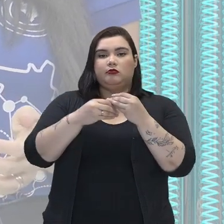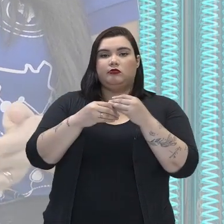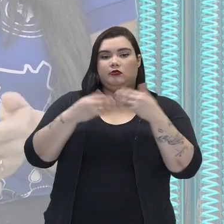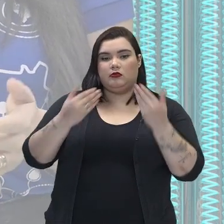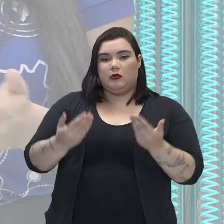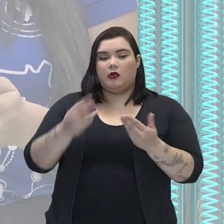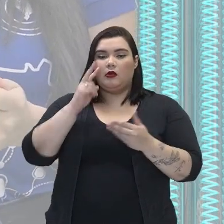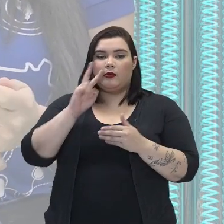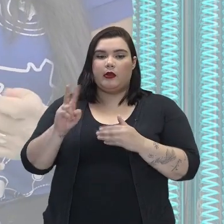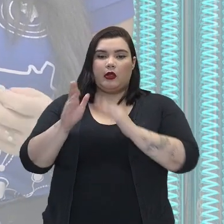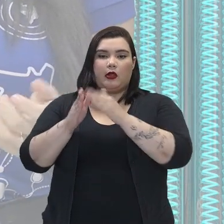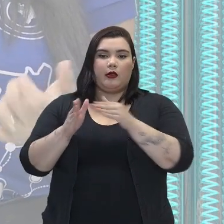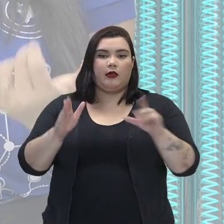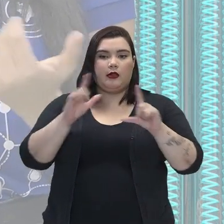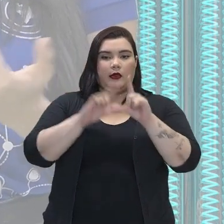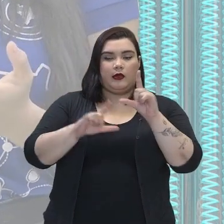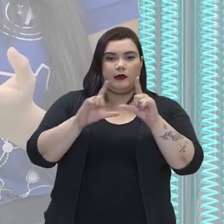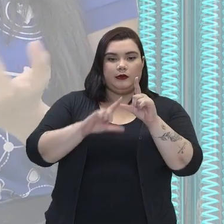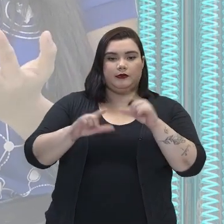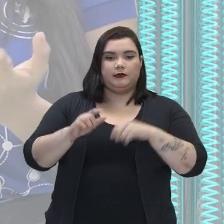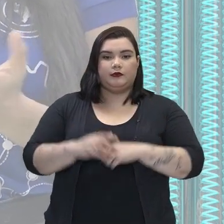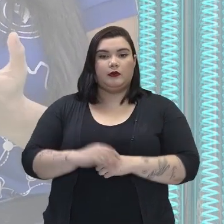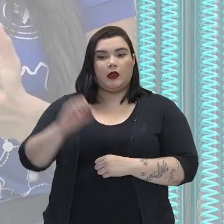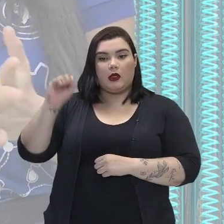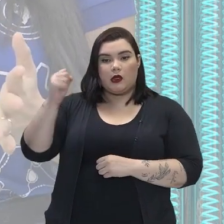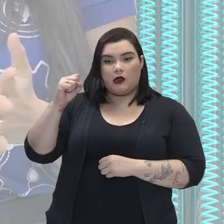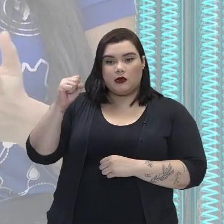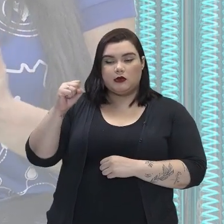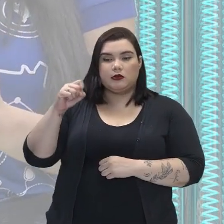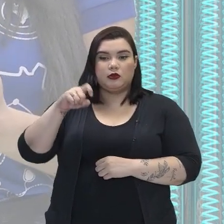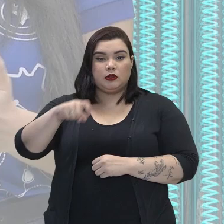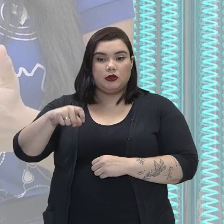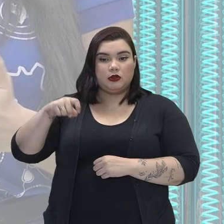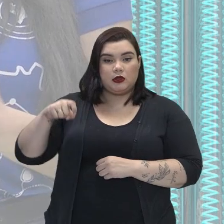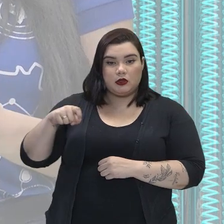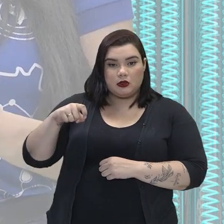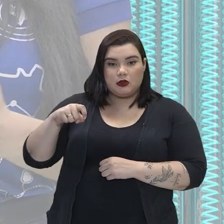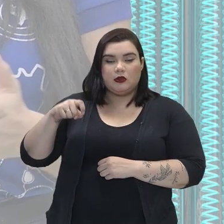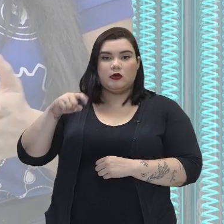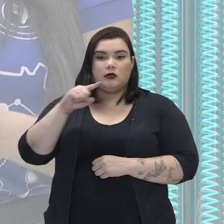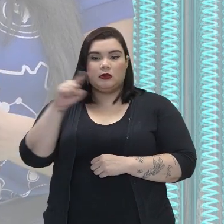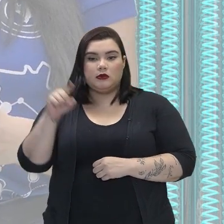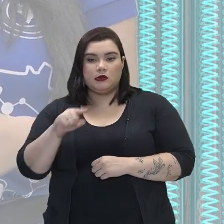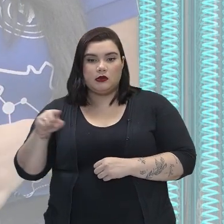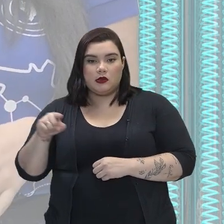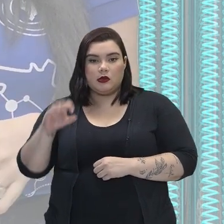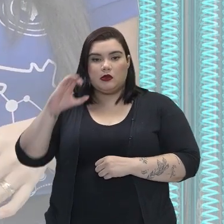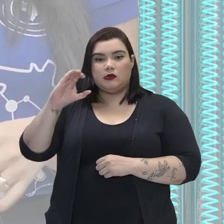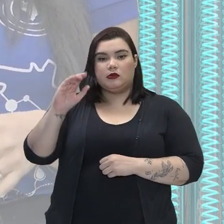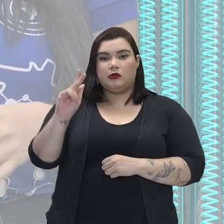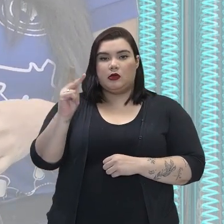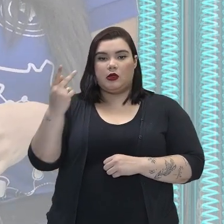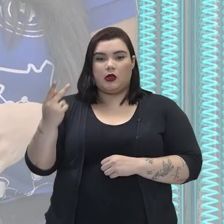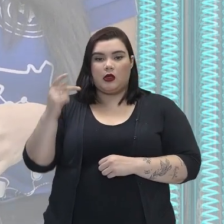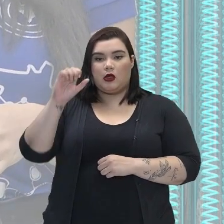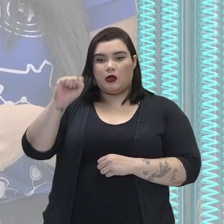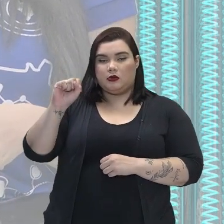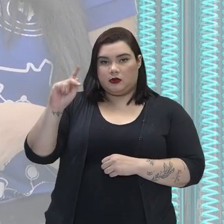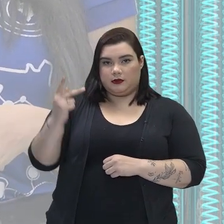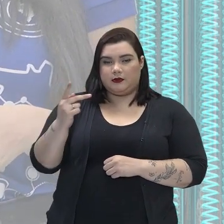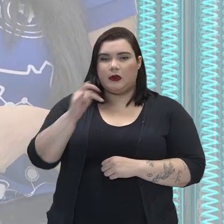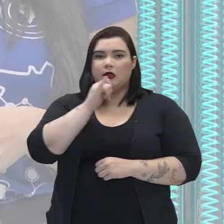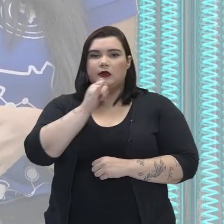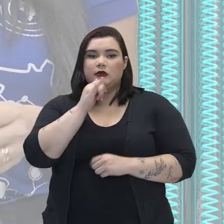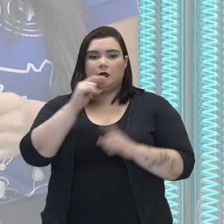nessa sequência aí. Quando eles terminarem S, X, Z, CH e SH, por exemplo,